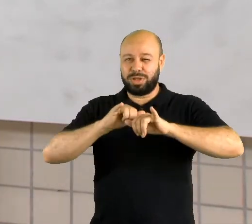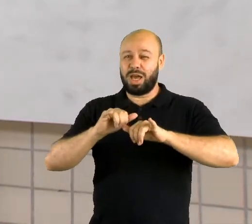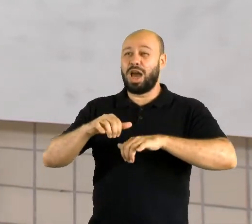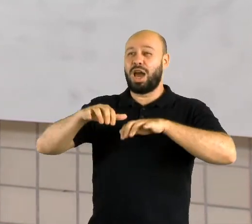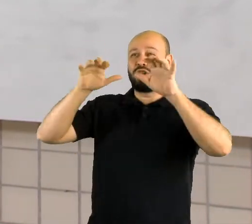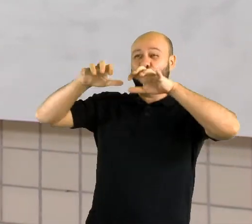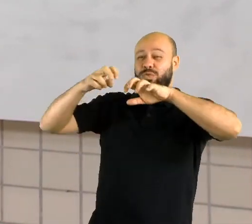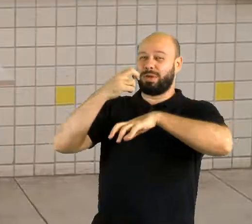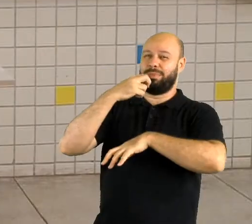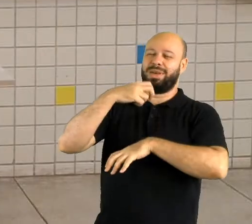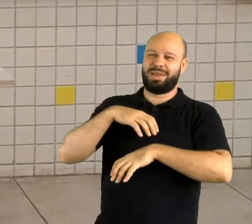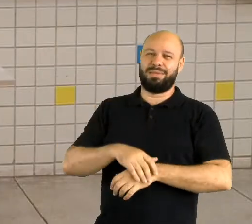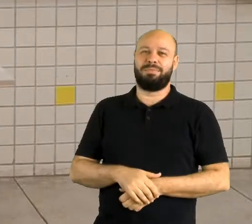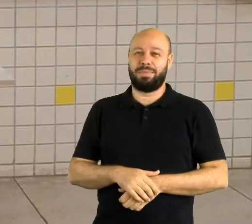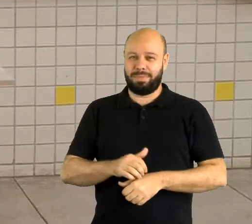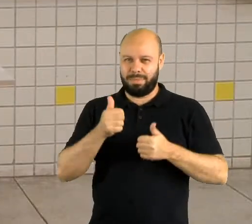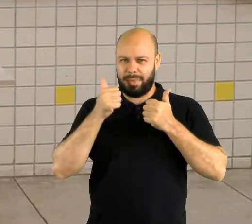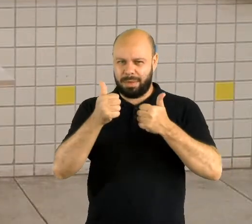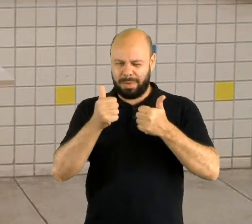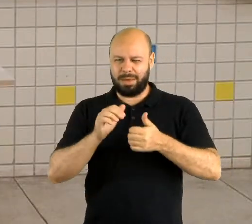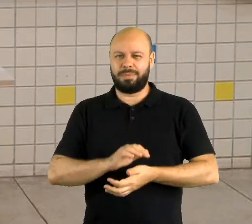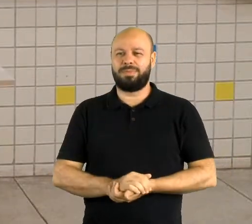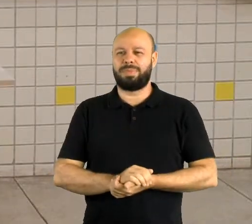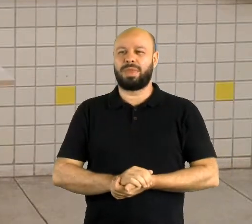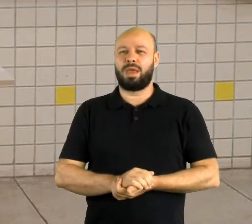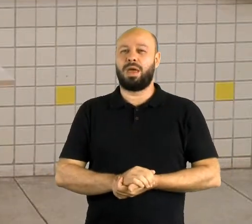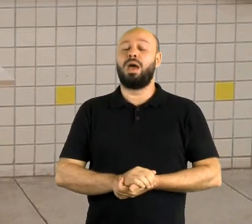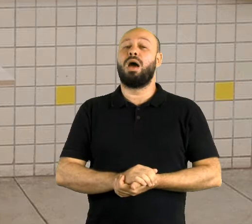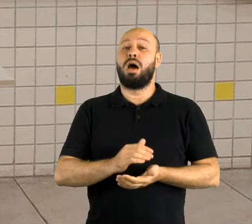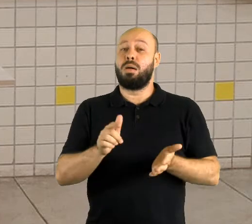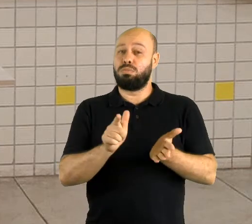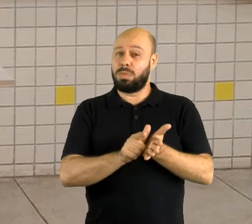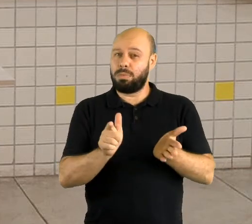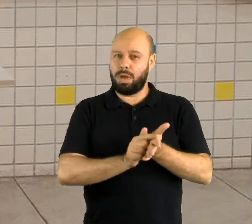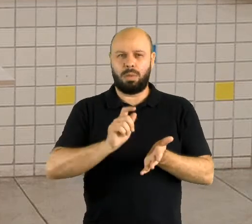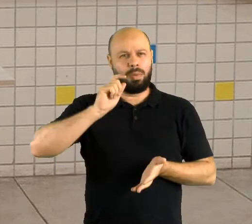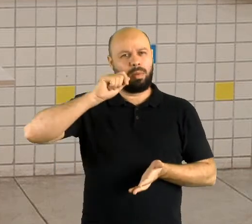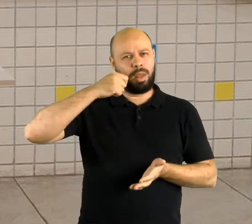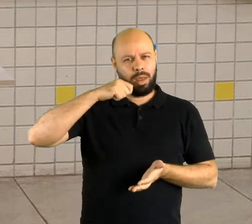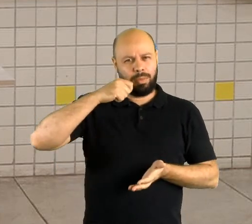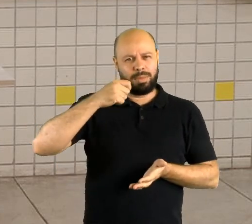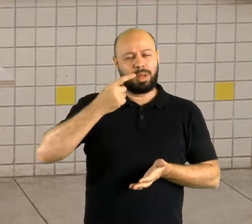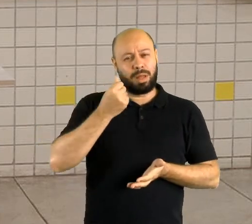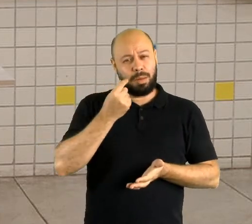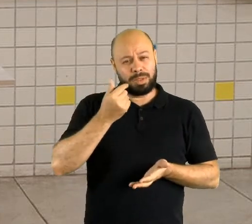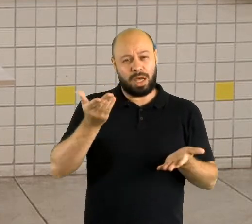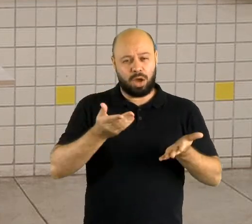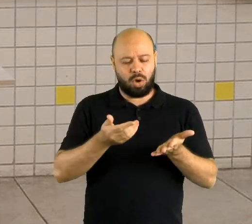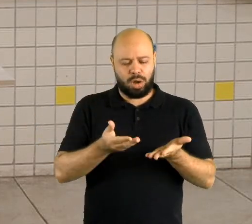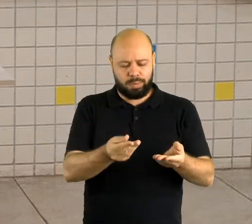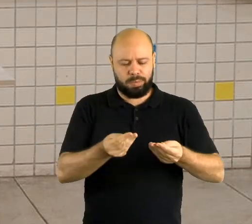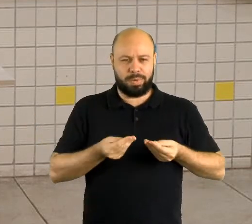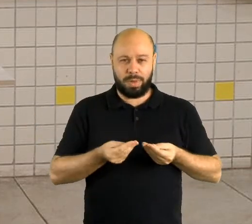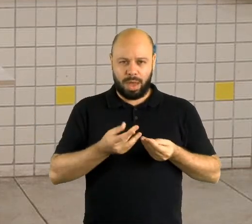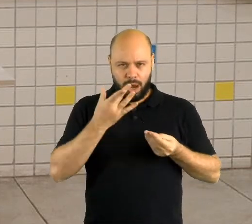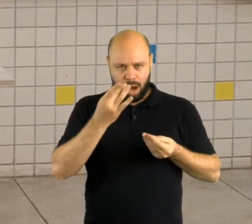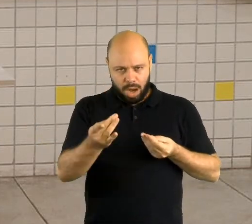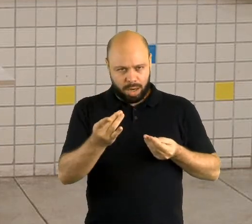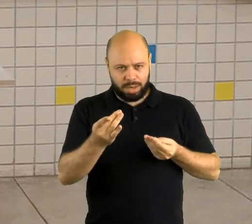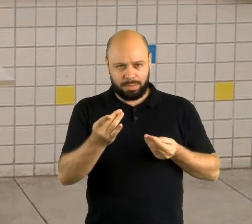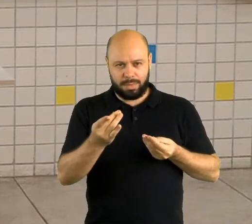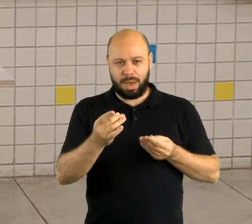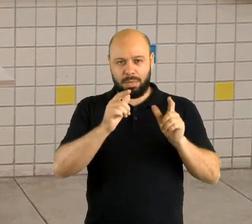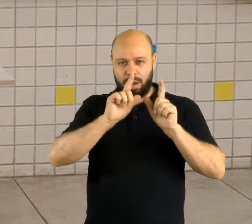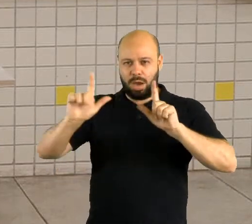informações. Beleza? Papel, lápis na mão e muita atenção, vamos para o